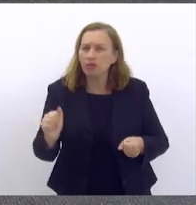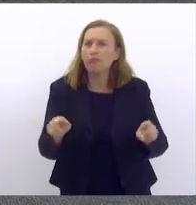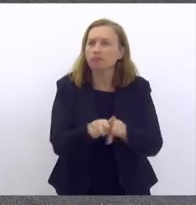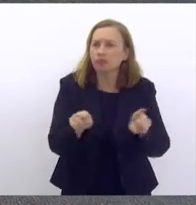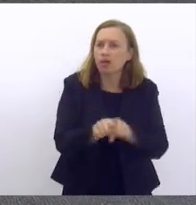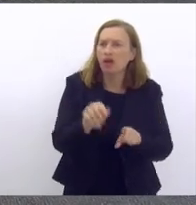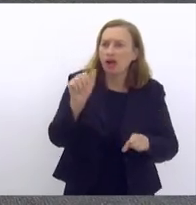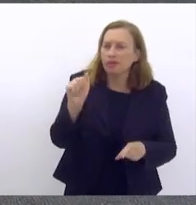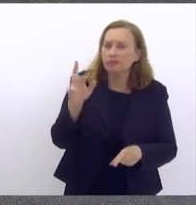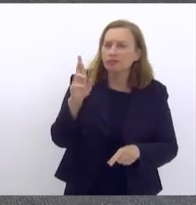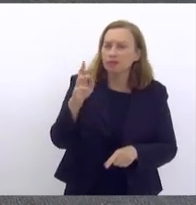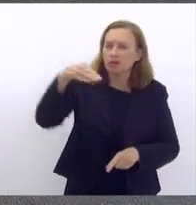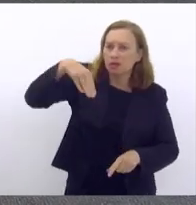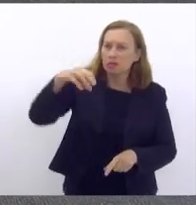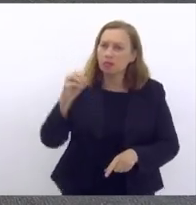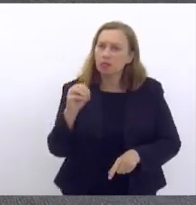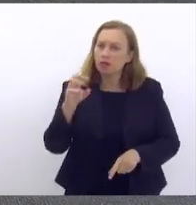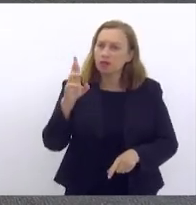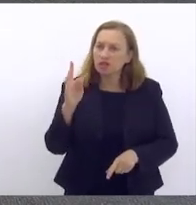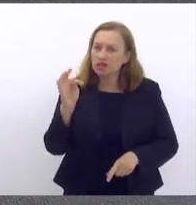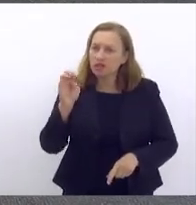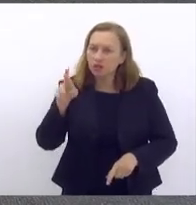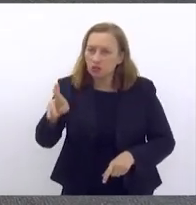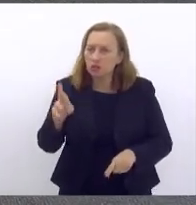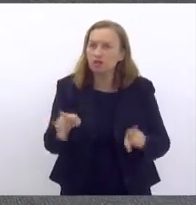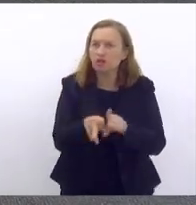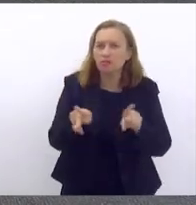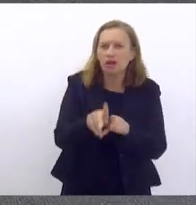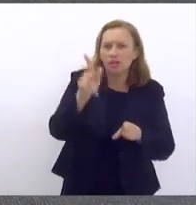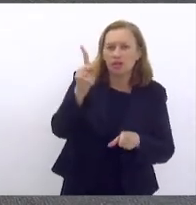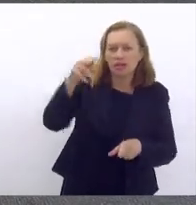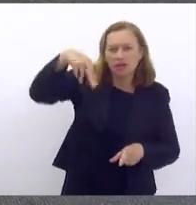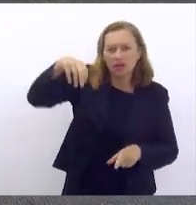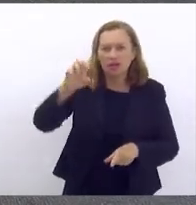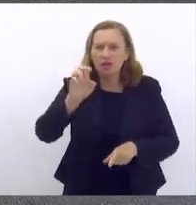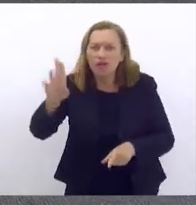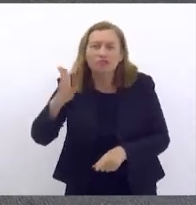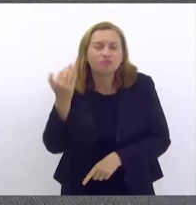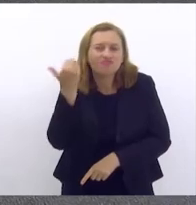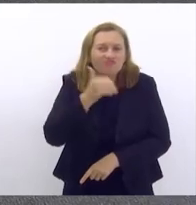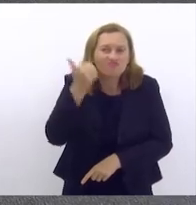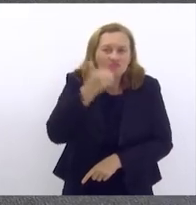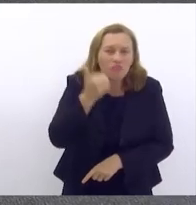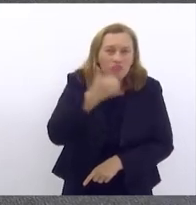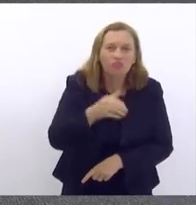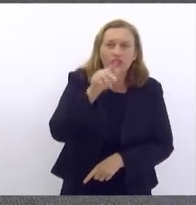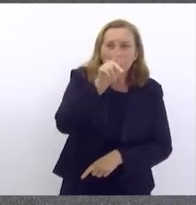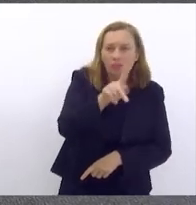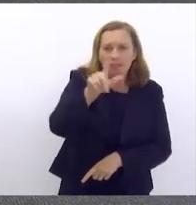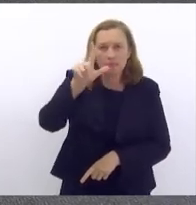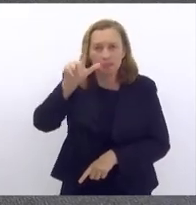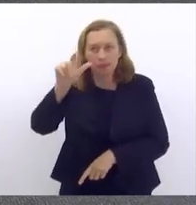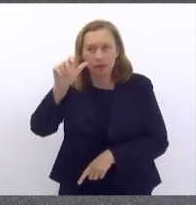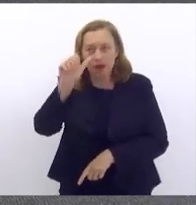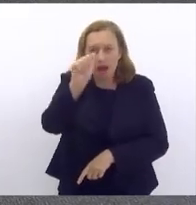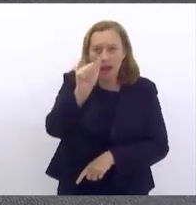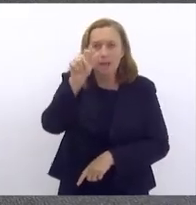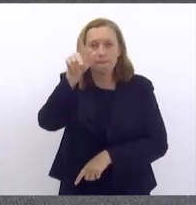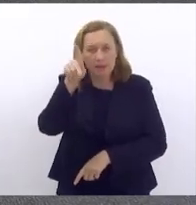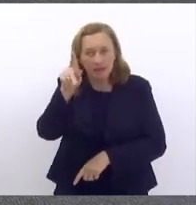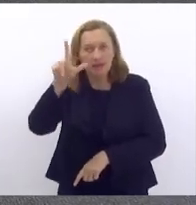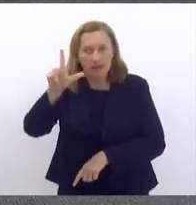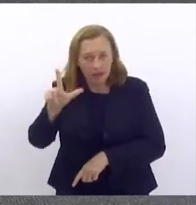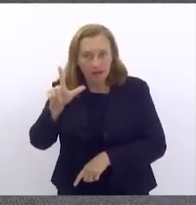carro, pneus. Covardia, covardia que a APL, empresa que reboca o